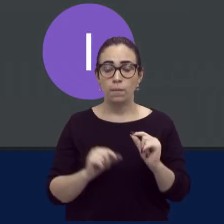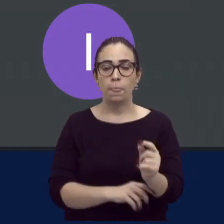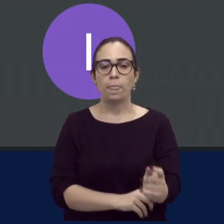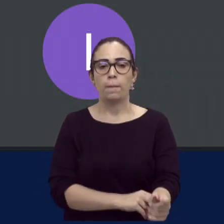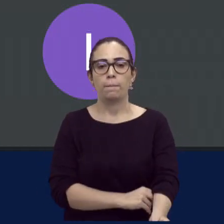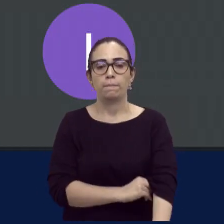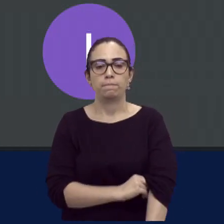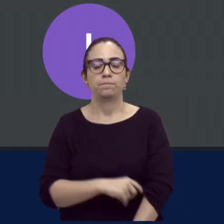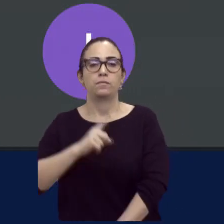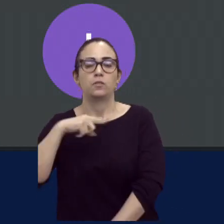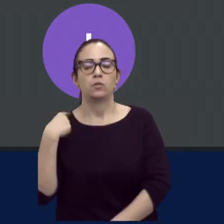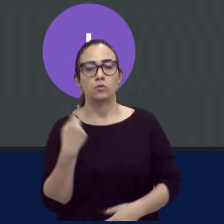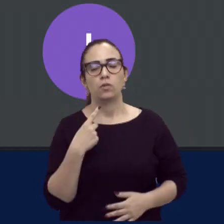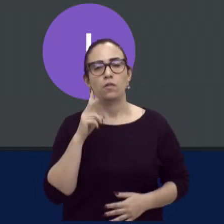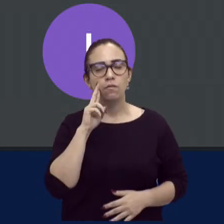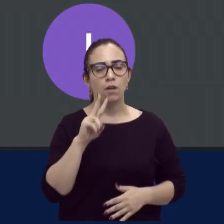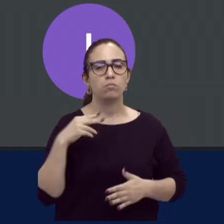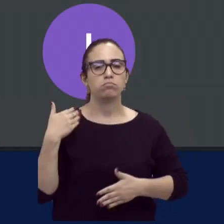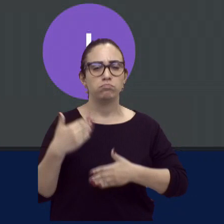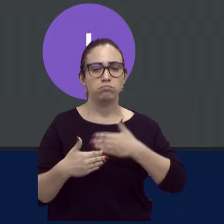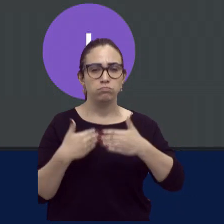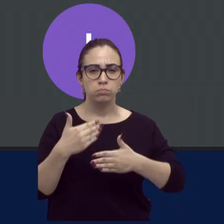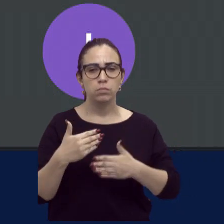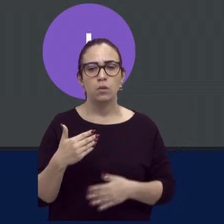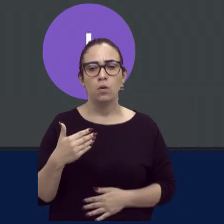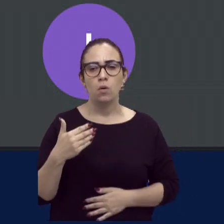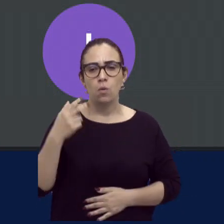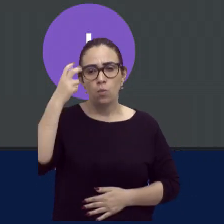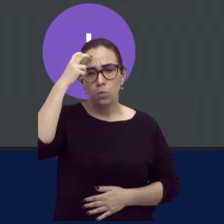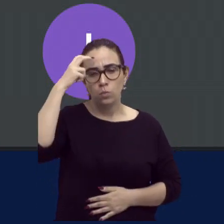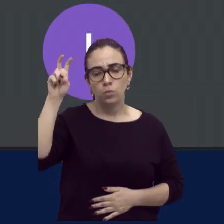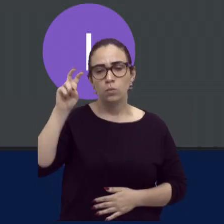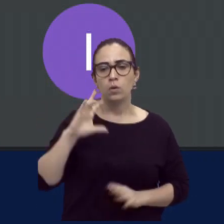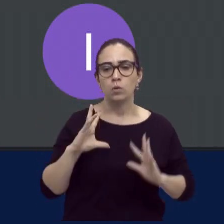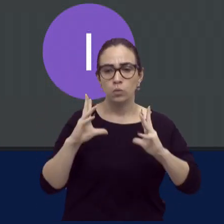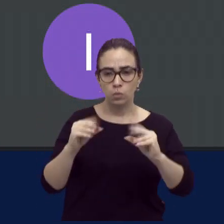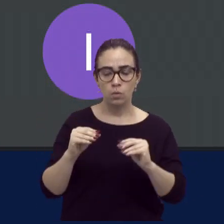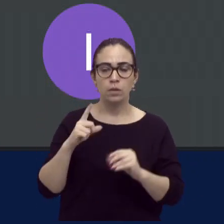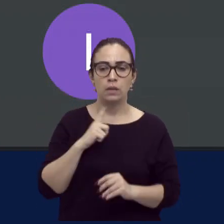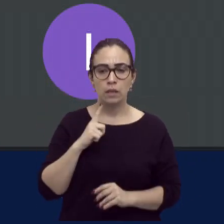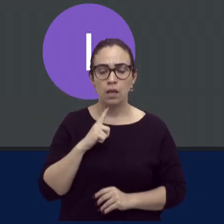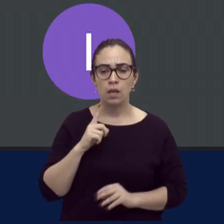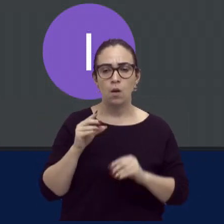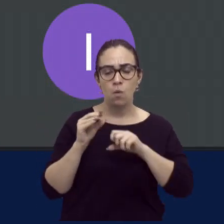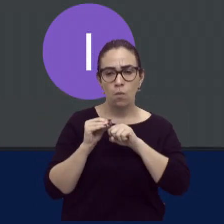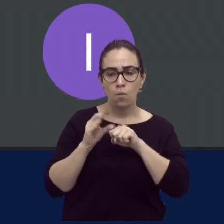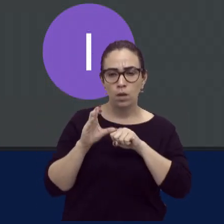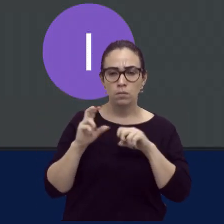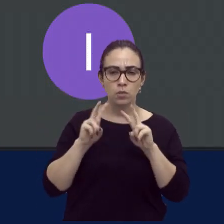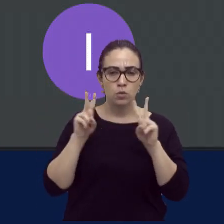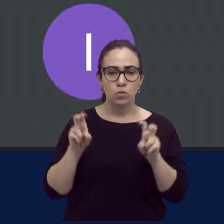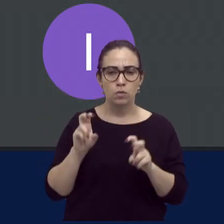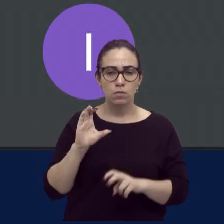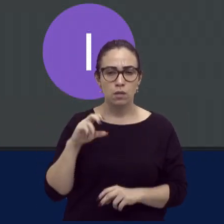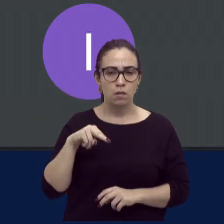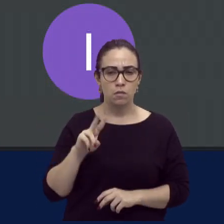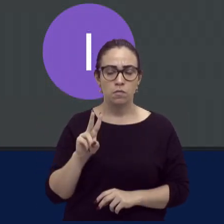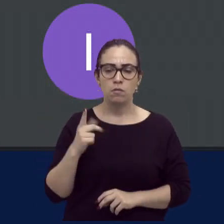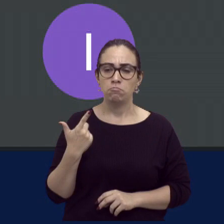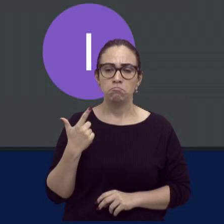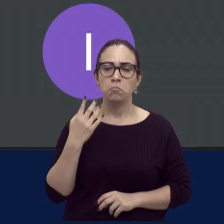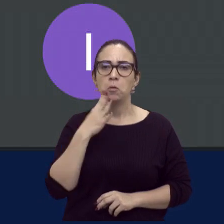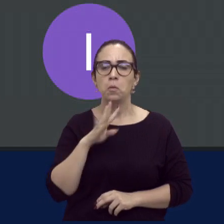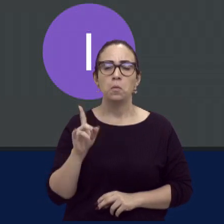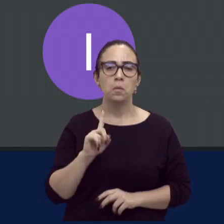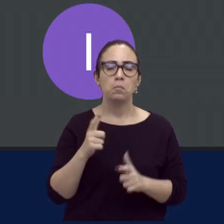assim, nós estamos vivendo um processo de cultura. Nem todo mundo tem acesso ao conhecimento da CNV. E tem o fato de que muita